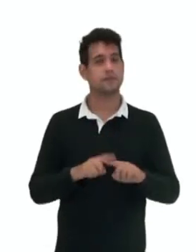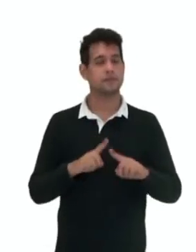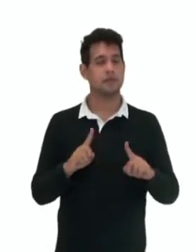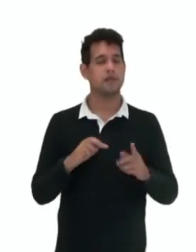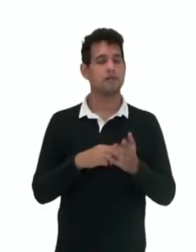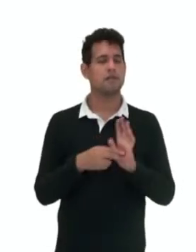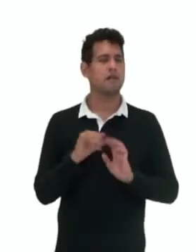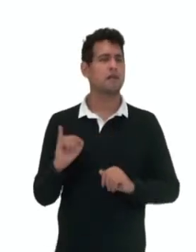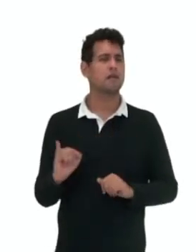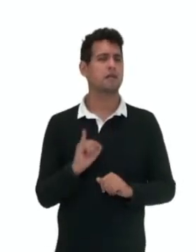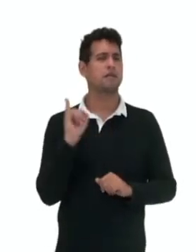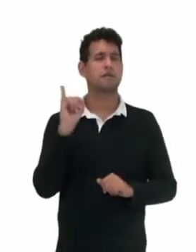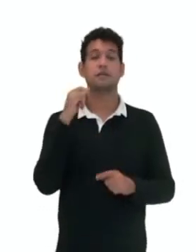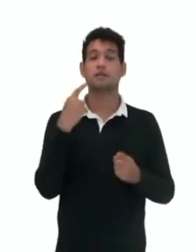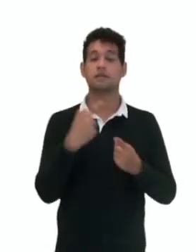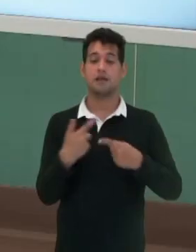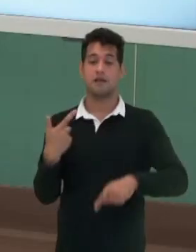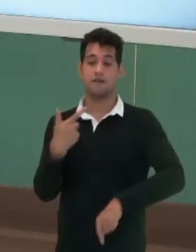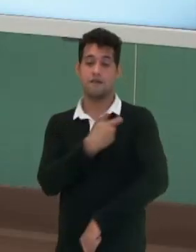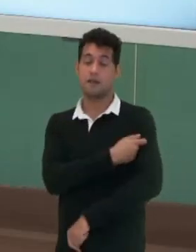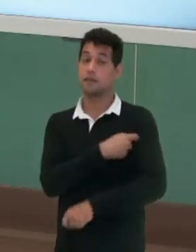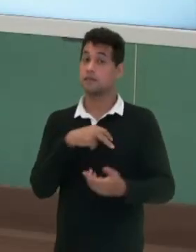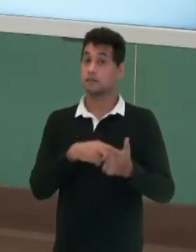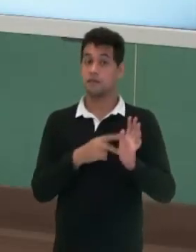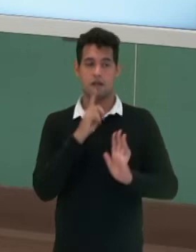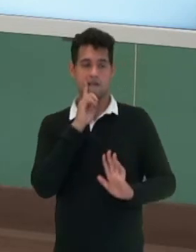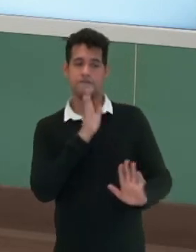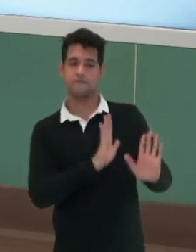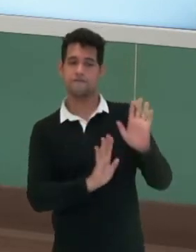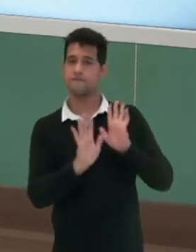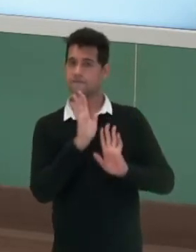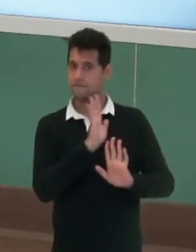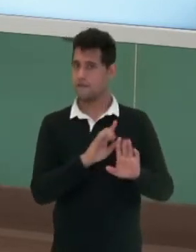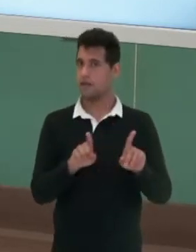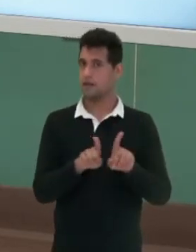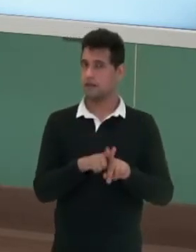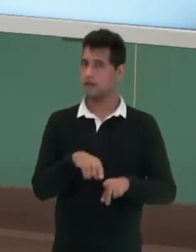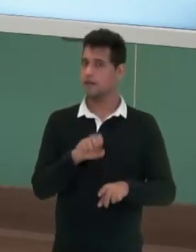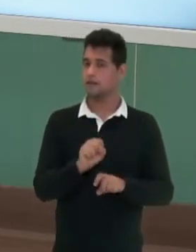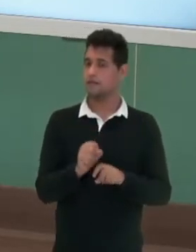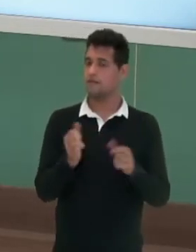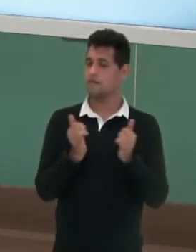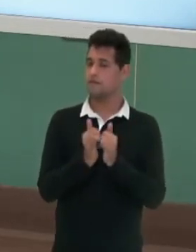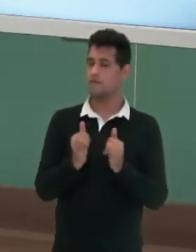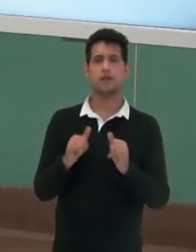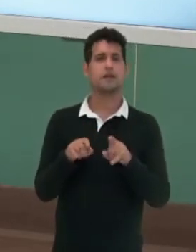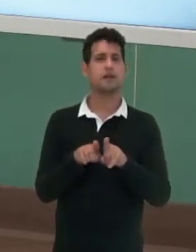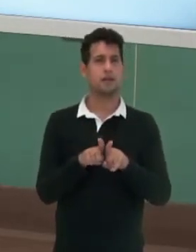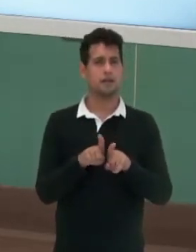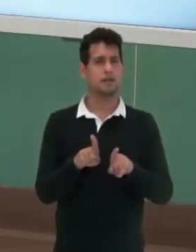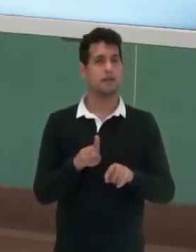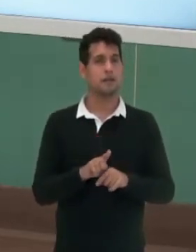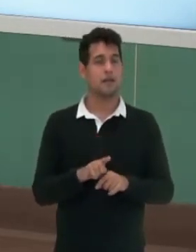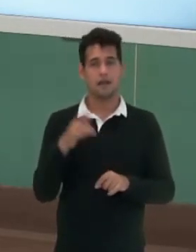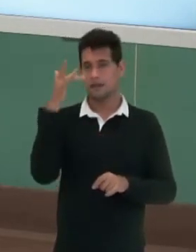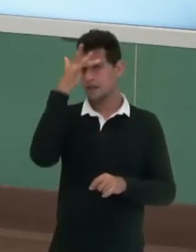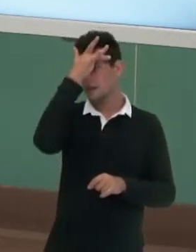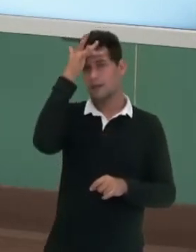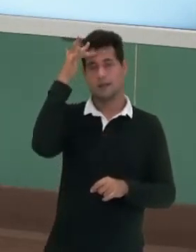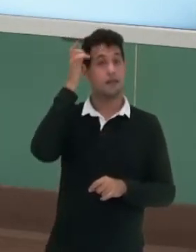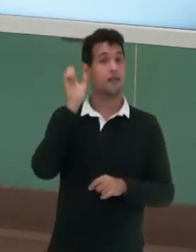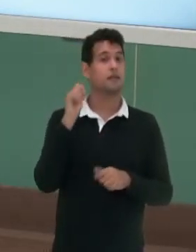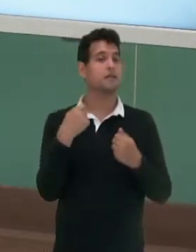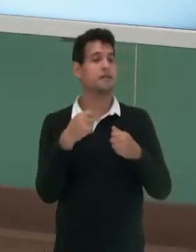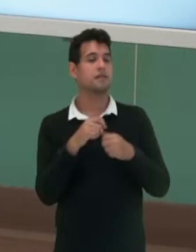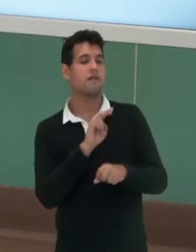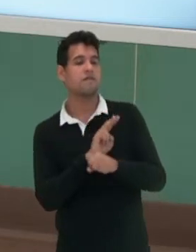é importante, pois a vacina é preventiva. Lembra que no enunciado estava perguntando que as pessoas queriam se